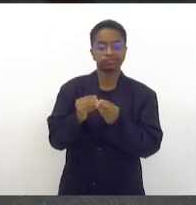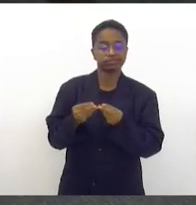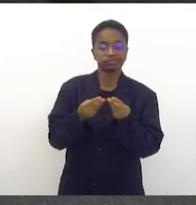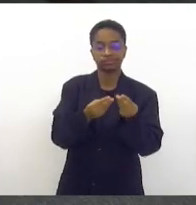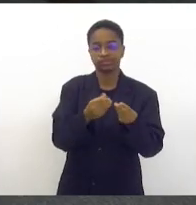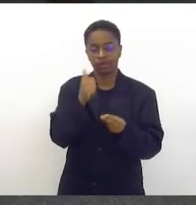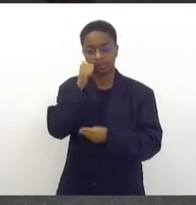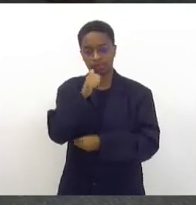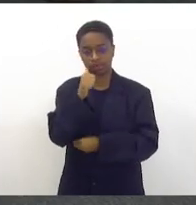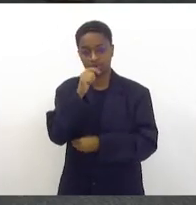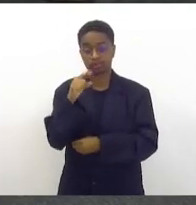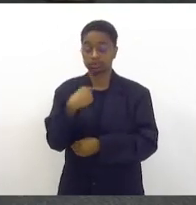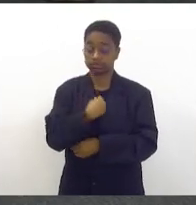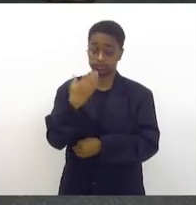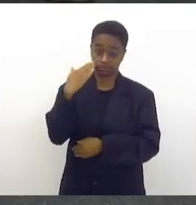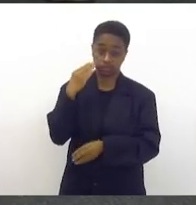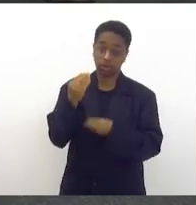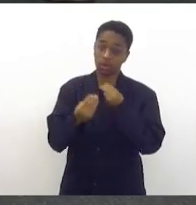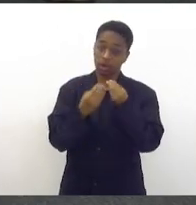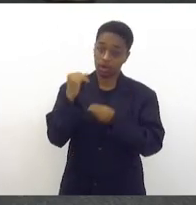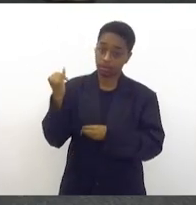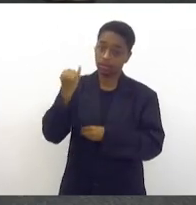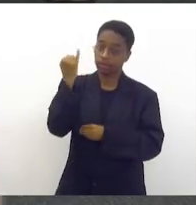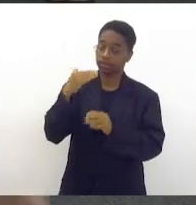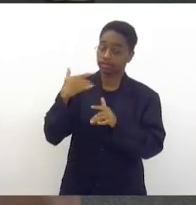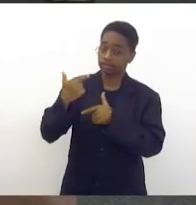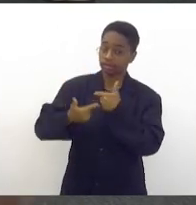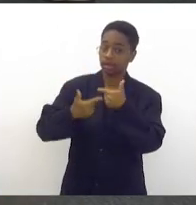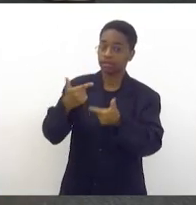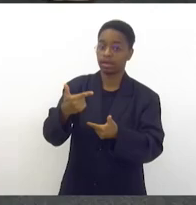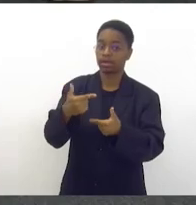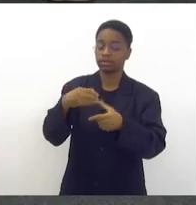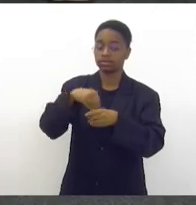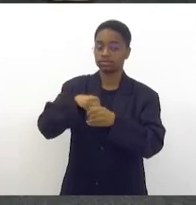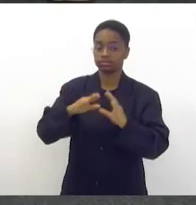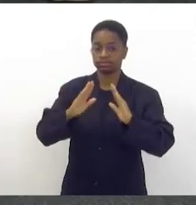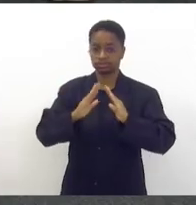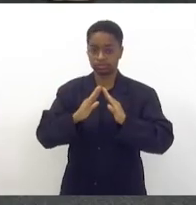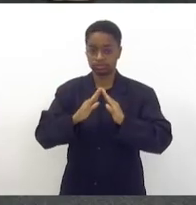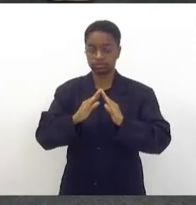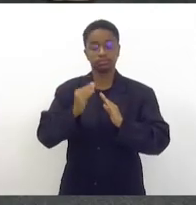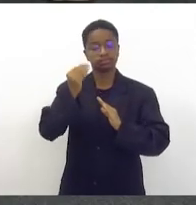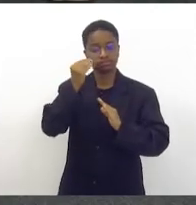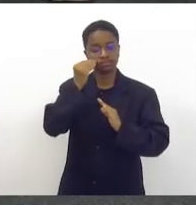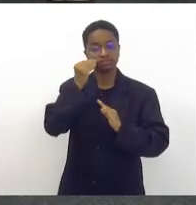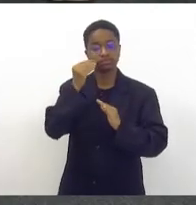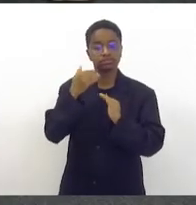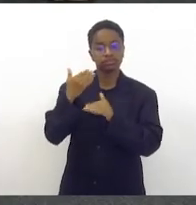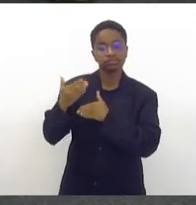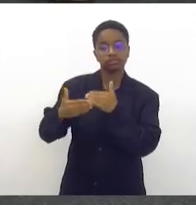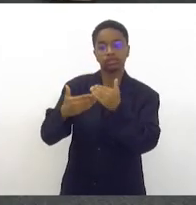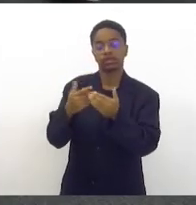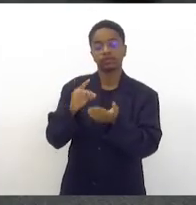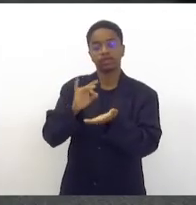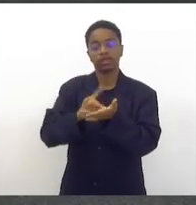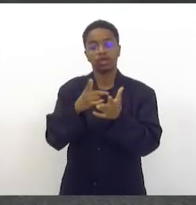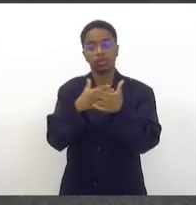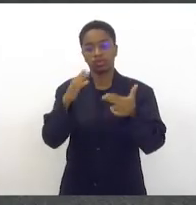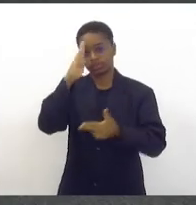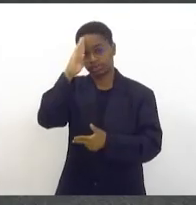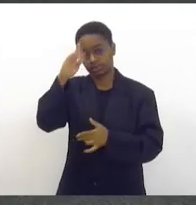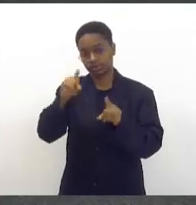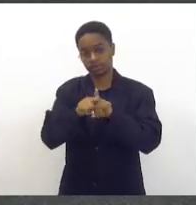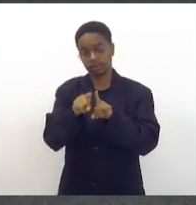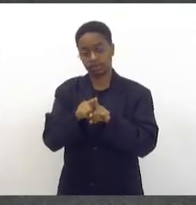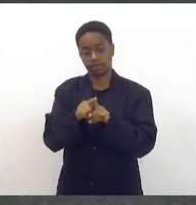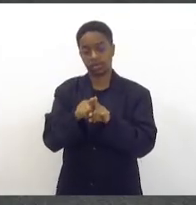da importância desse trabalho que é desenvolvido no âmbito do lar para a reprodução daquilo que é fundamental e que nos constitui